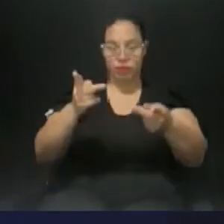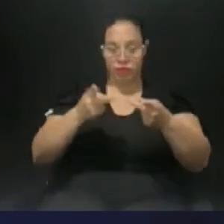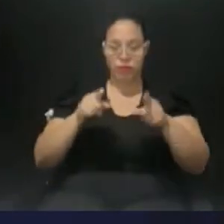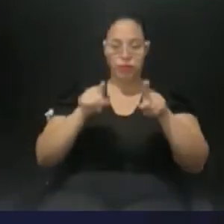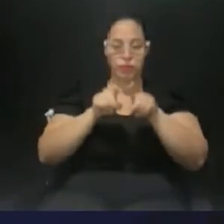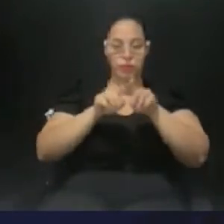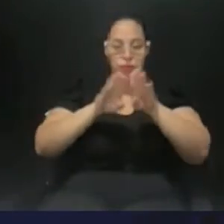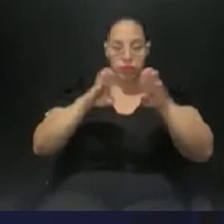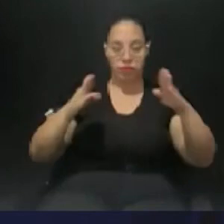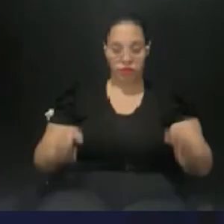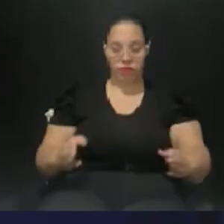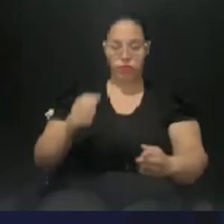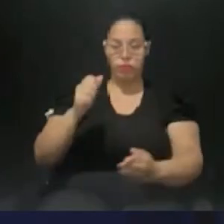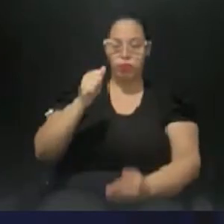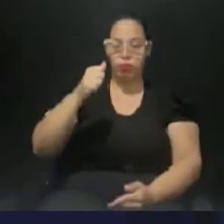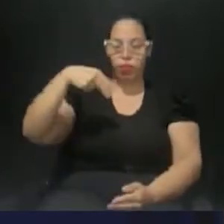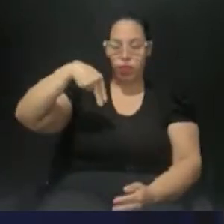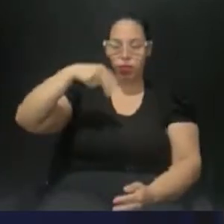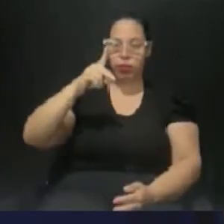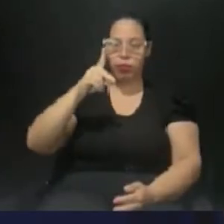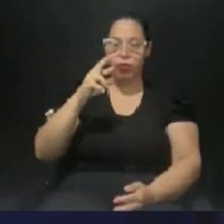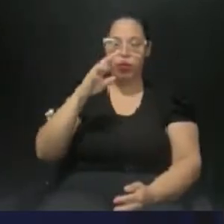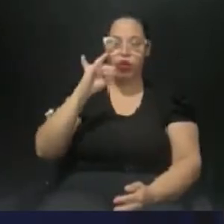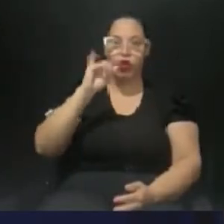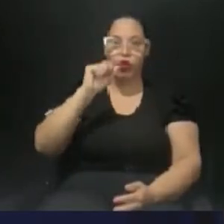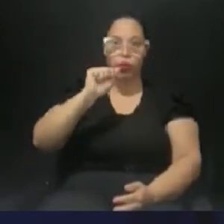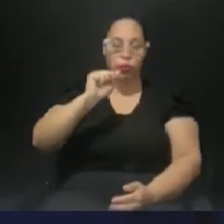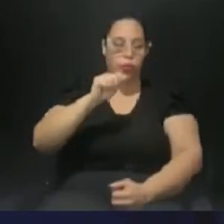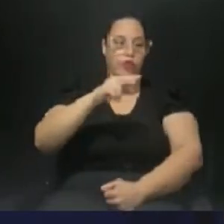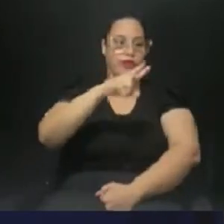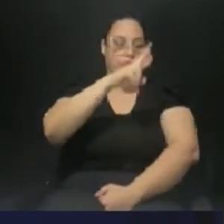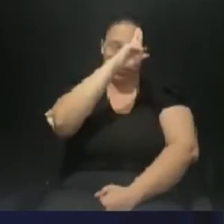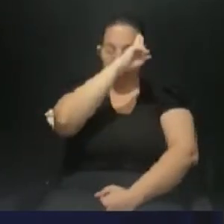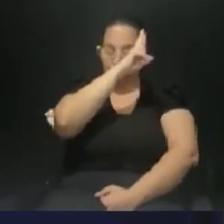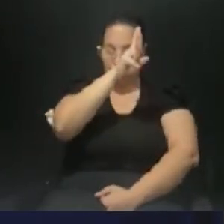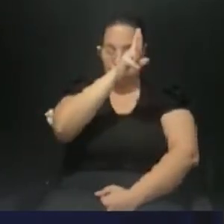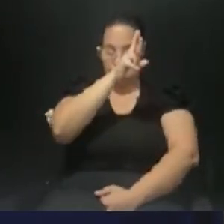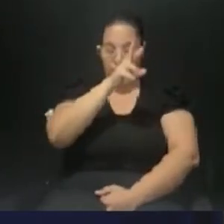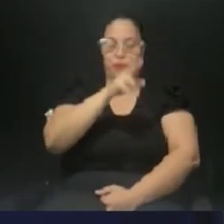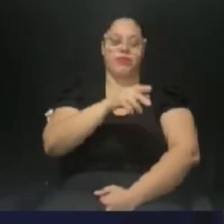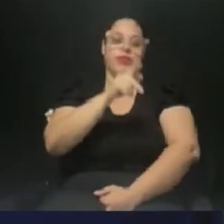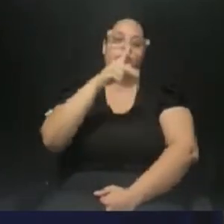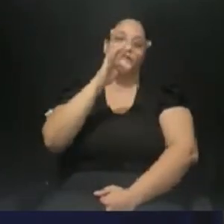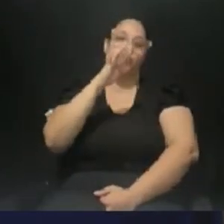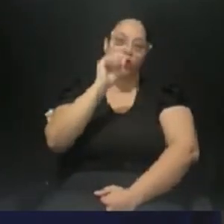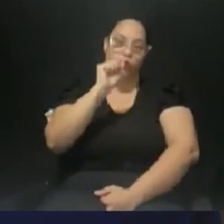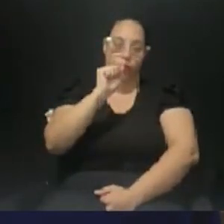Convidamos também à mesa Andréia Bonfim, gerente do Faca Bar.